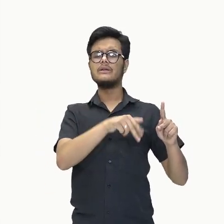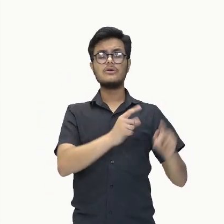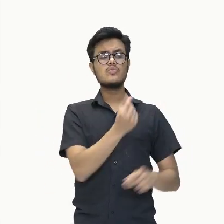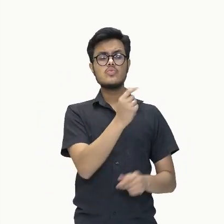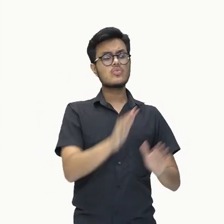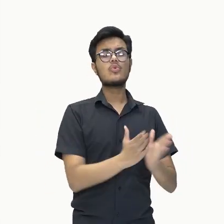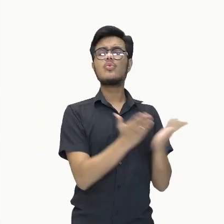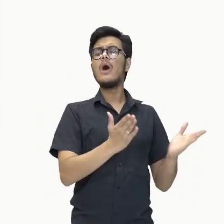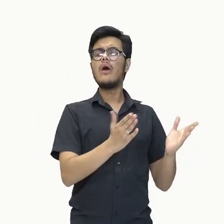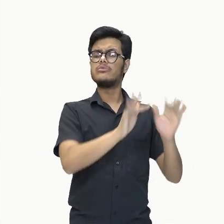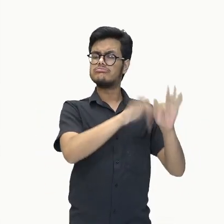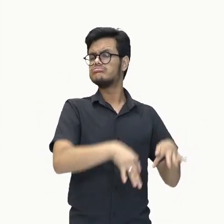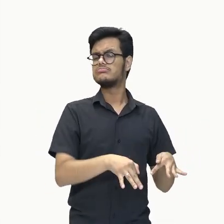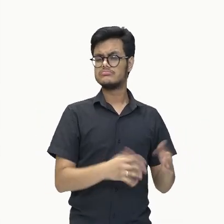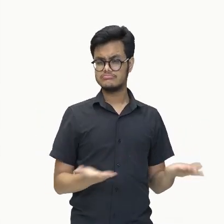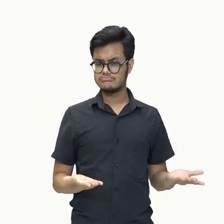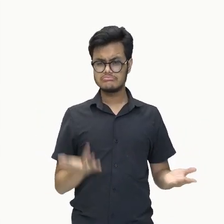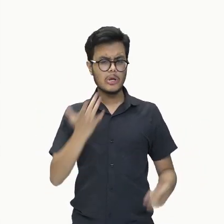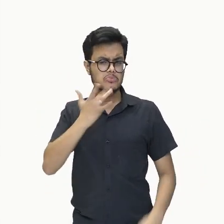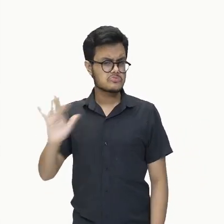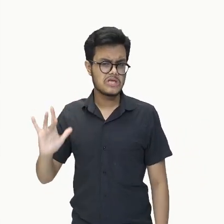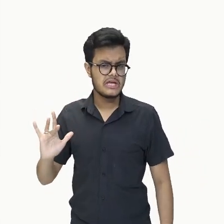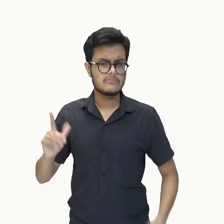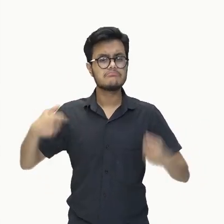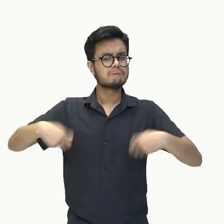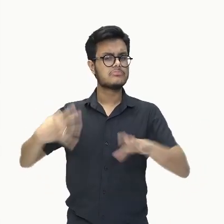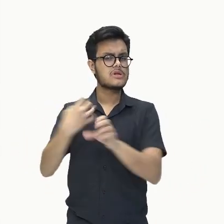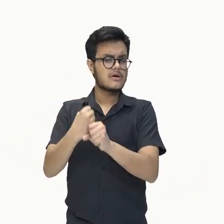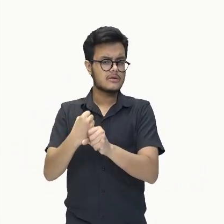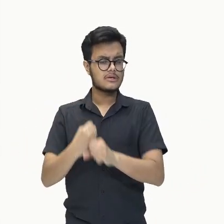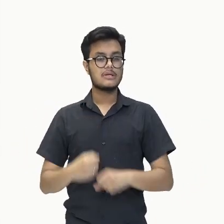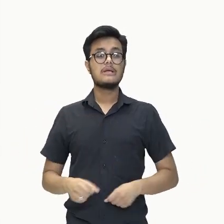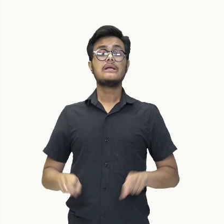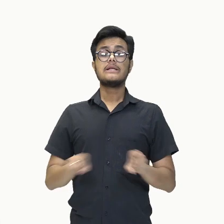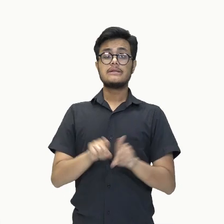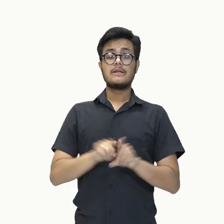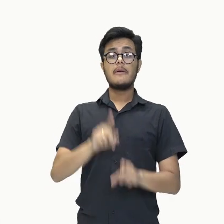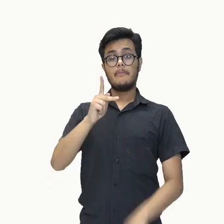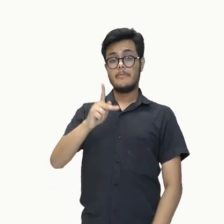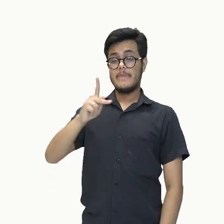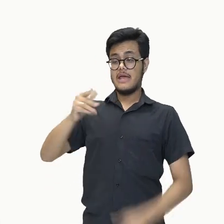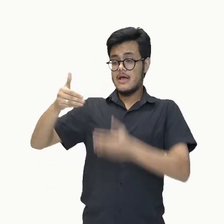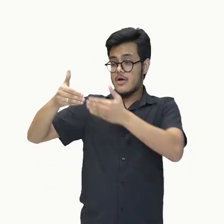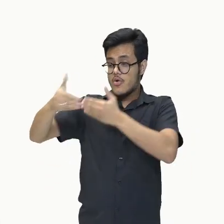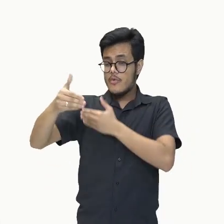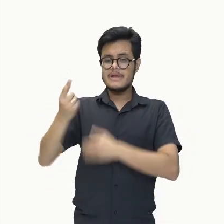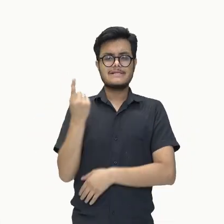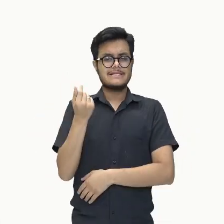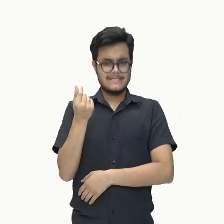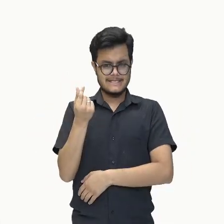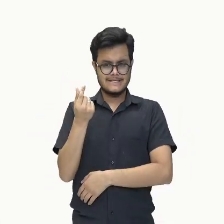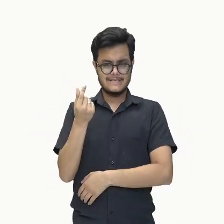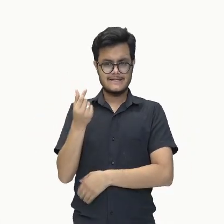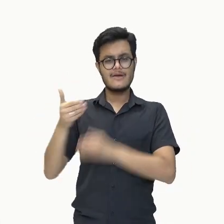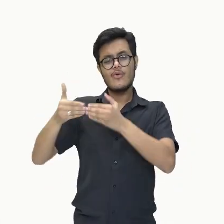preço final, que é P índice N. E temos o nosso preço inicial, que é